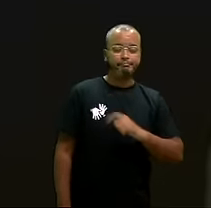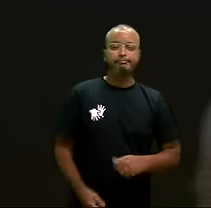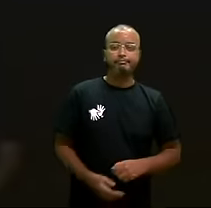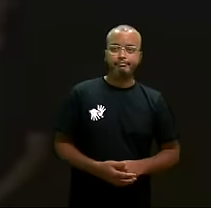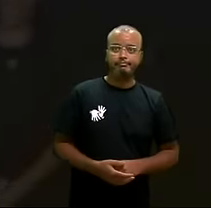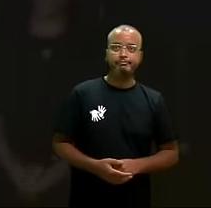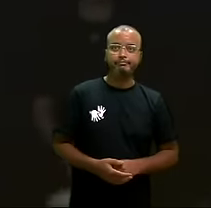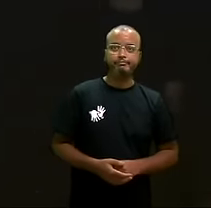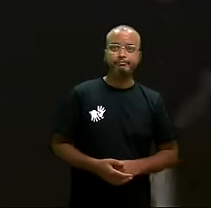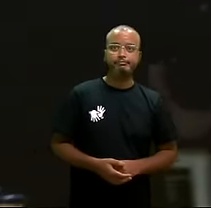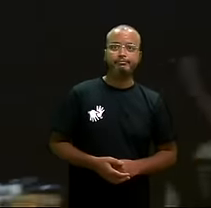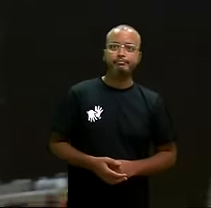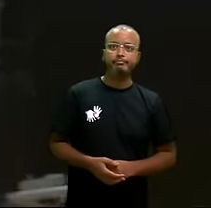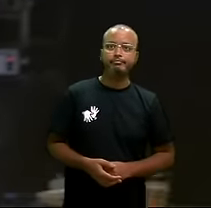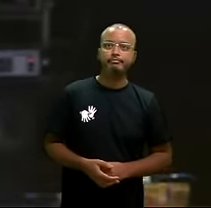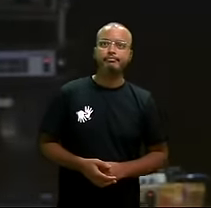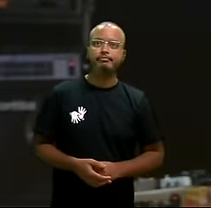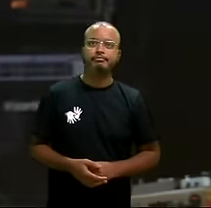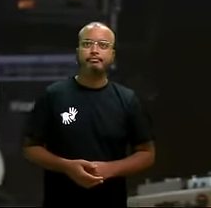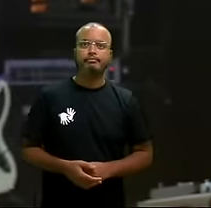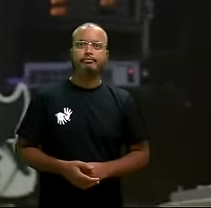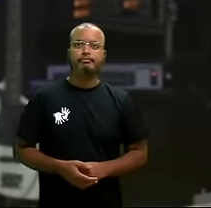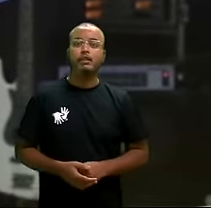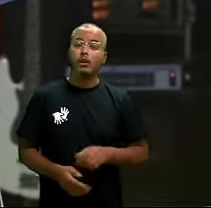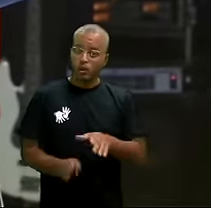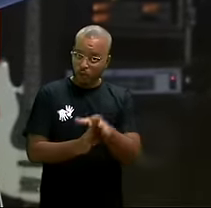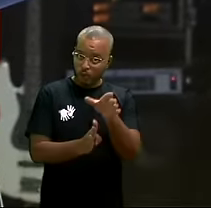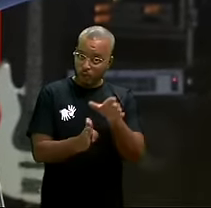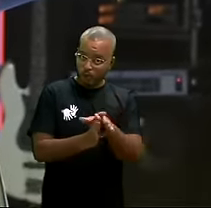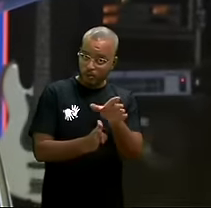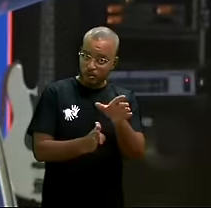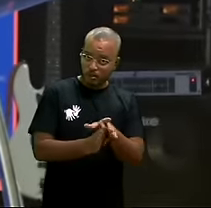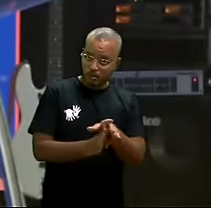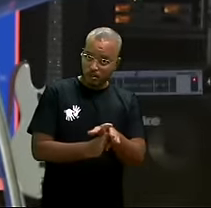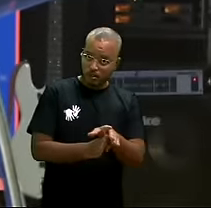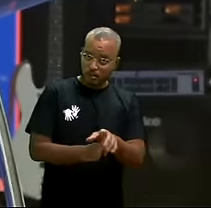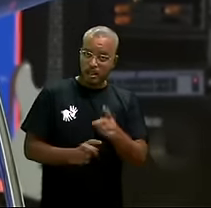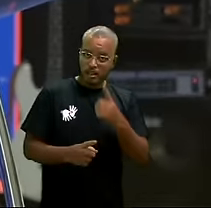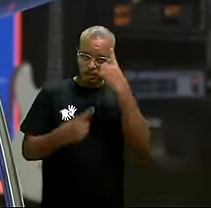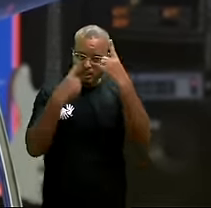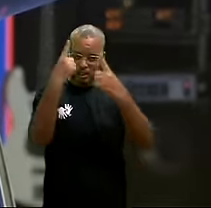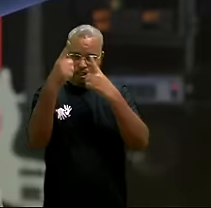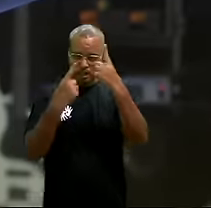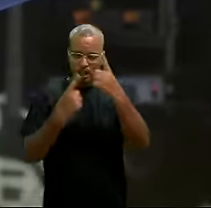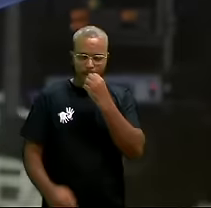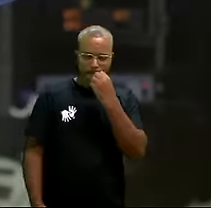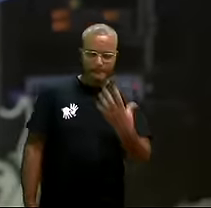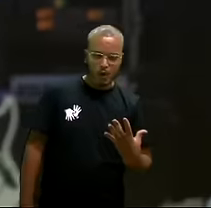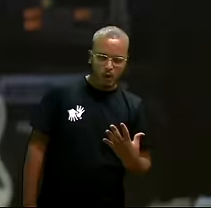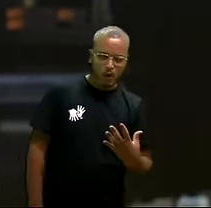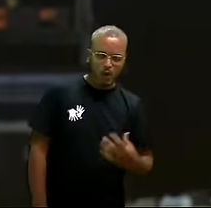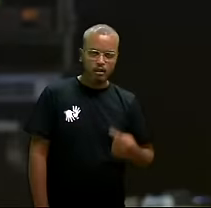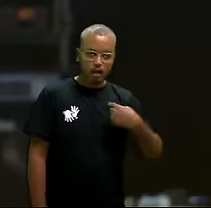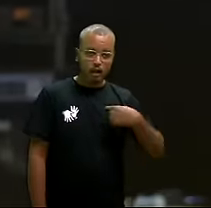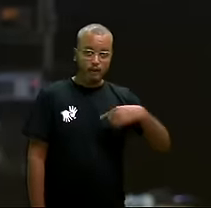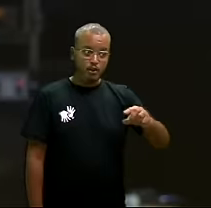dele: pastor, não se gaba não, irmão, vai por mim, quer um conselho? Não se gaba de muita ideia boa que você tem não. Não chega perto dele: deixa eu contar uma coisa pro senhor.